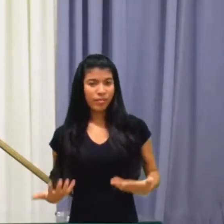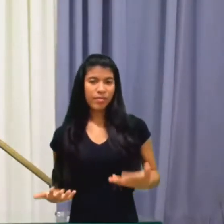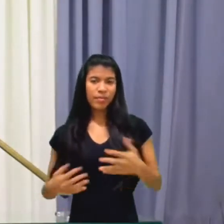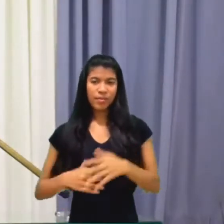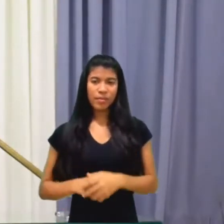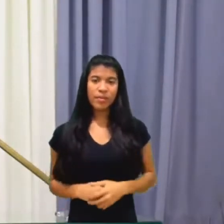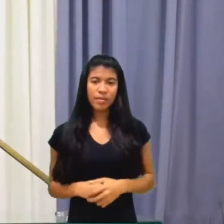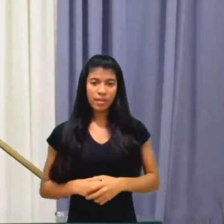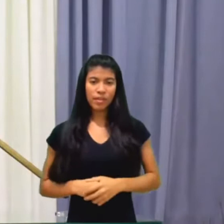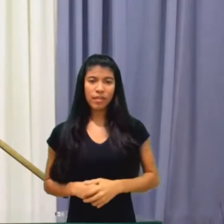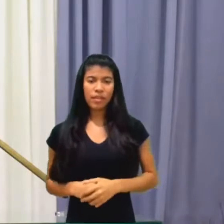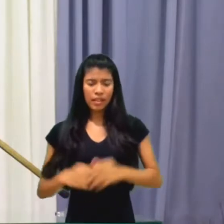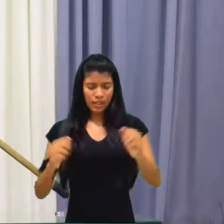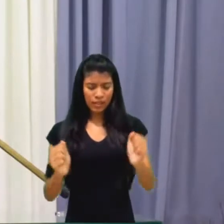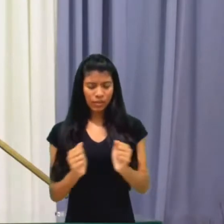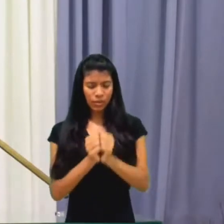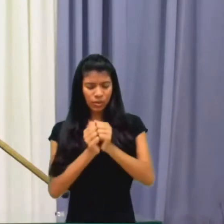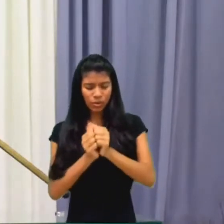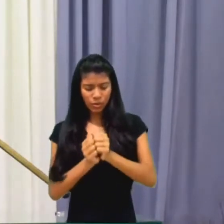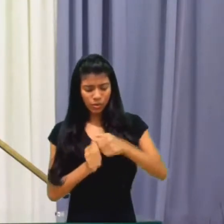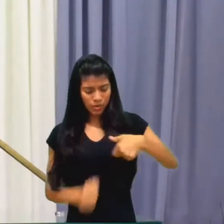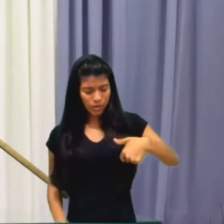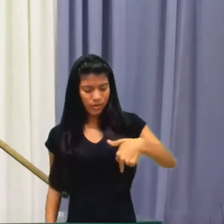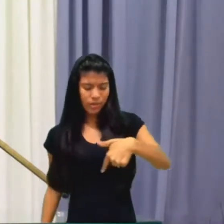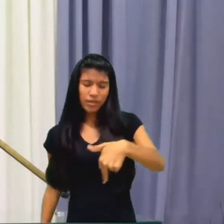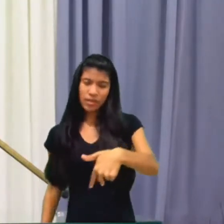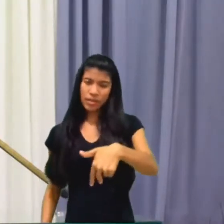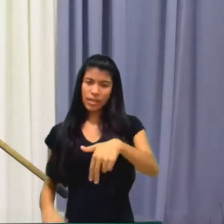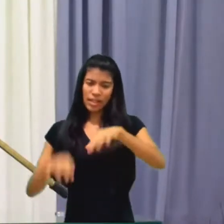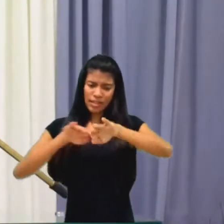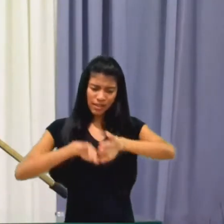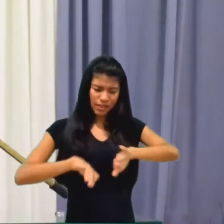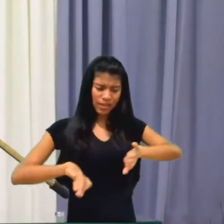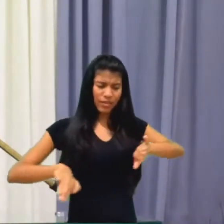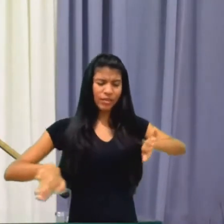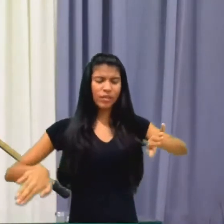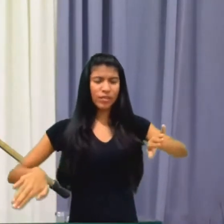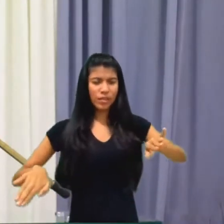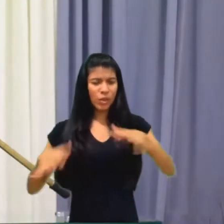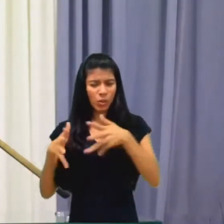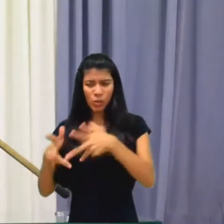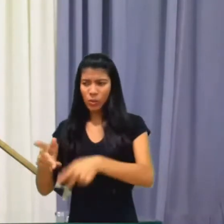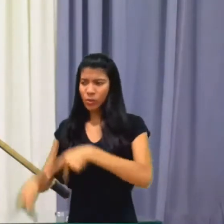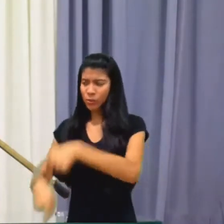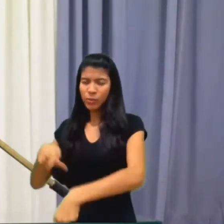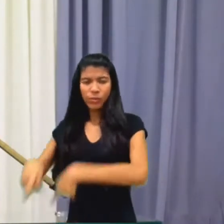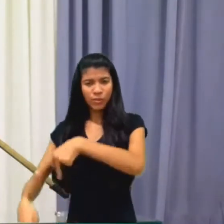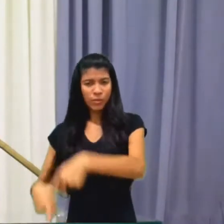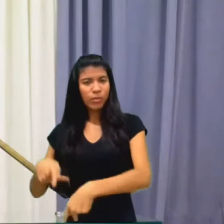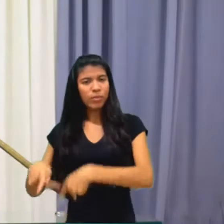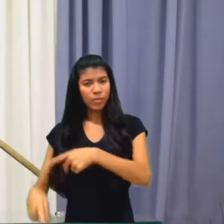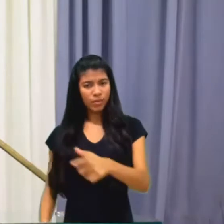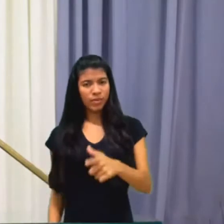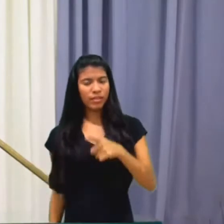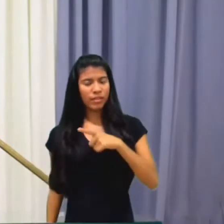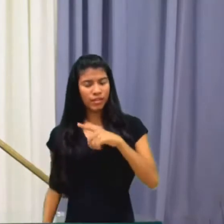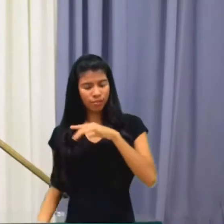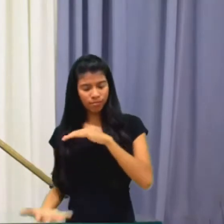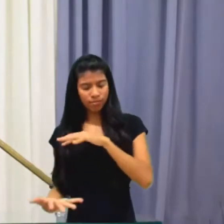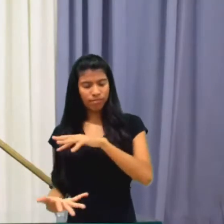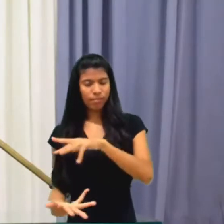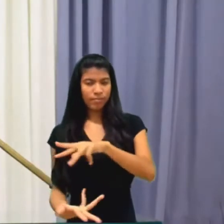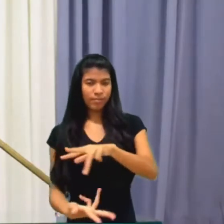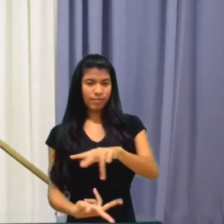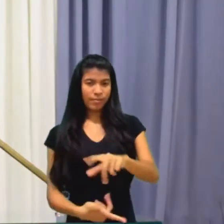modo a sermos separados, eu e o teu povo, de todos os povos que há sobre a face da